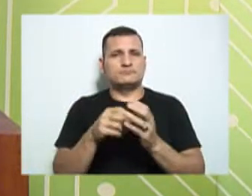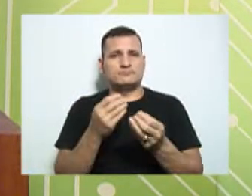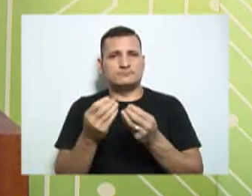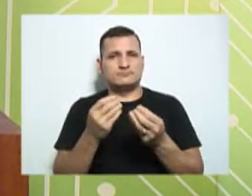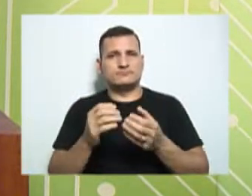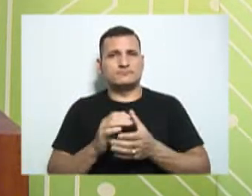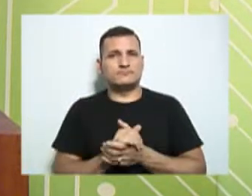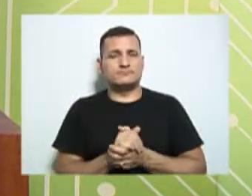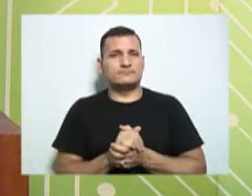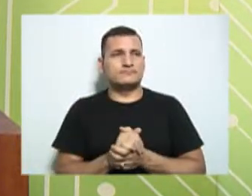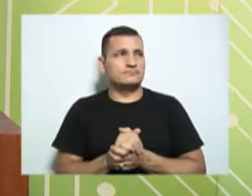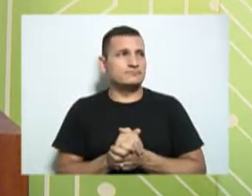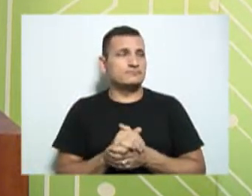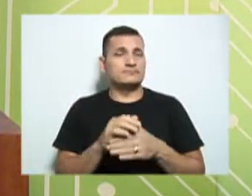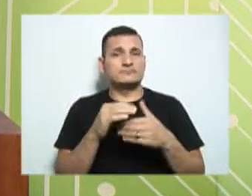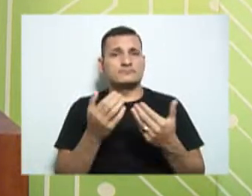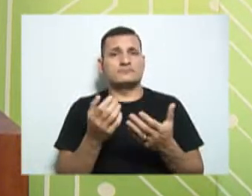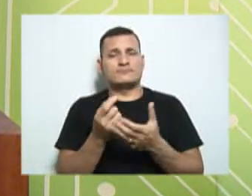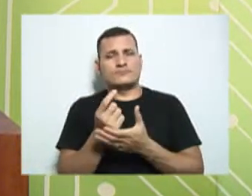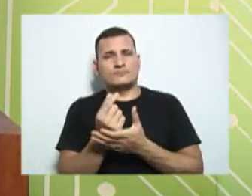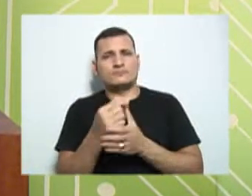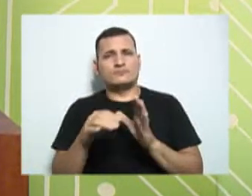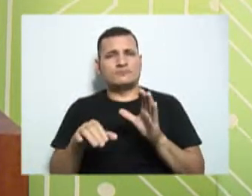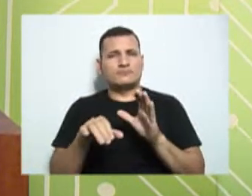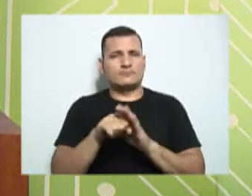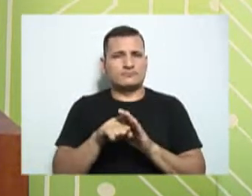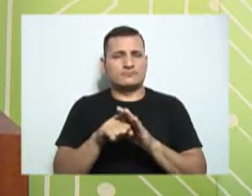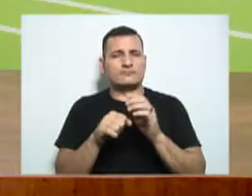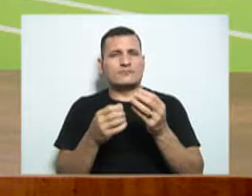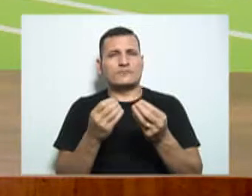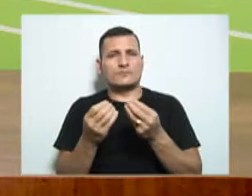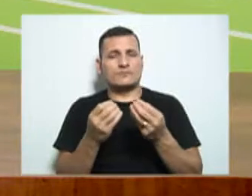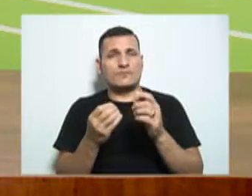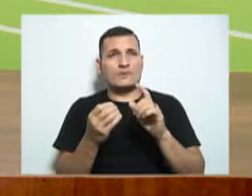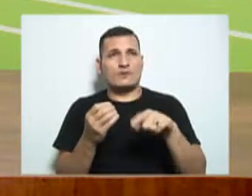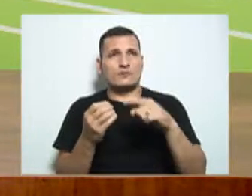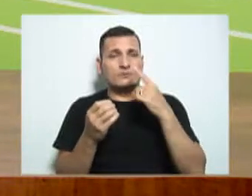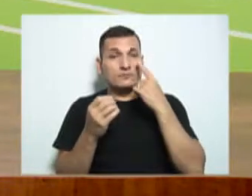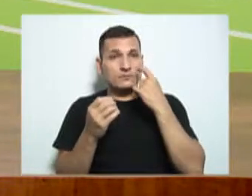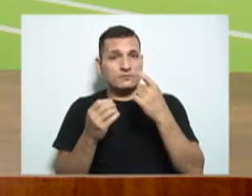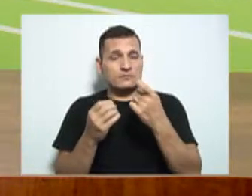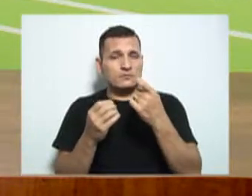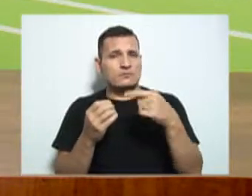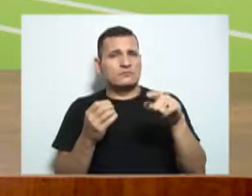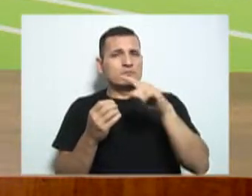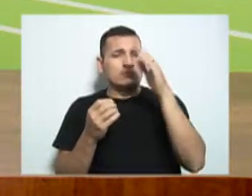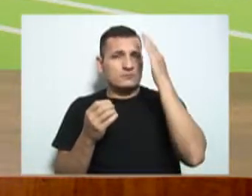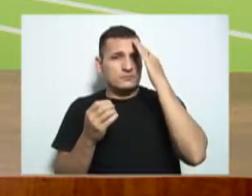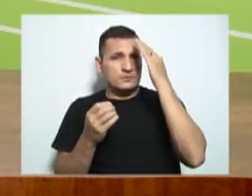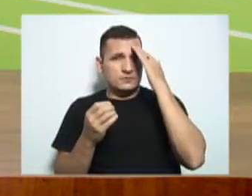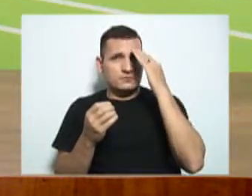pessoal, sobre o custeio por absorção, é interessante a gente já colocar nesse